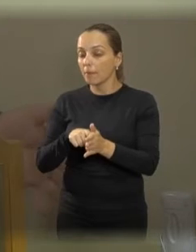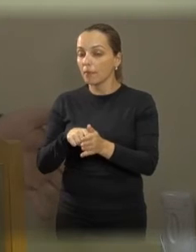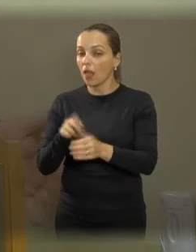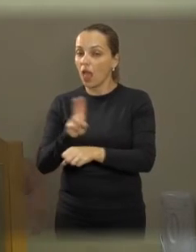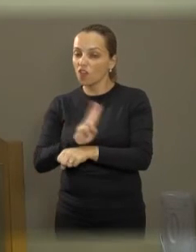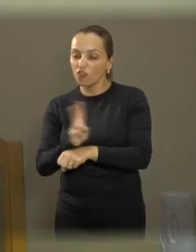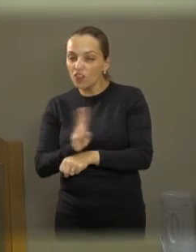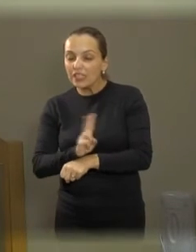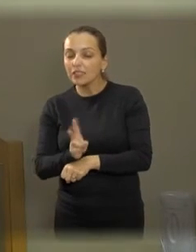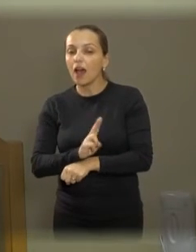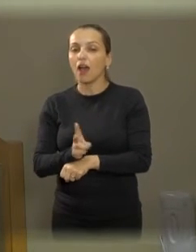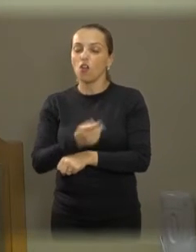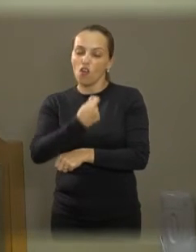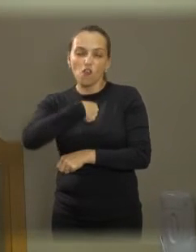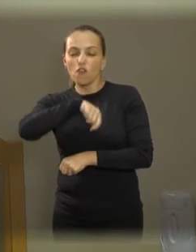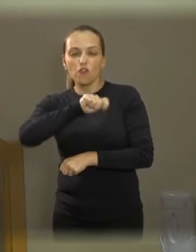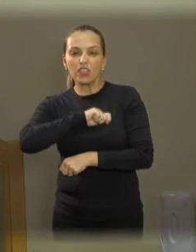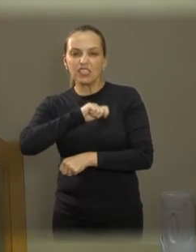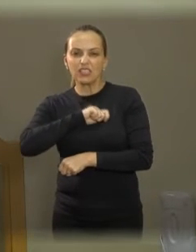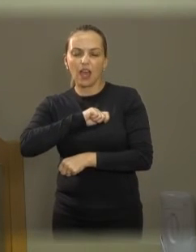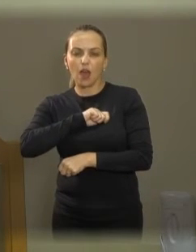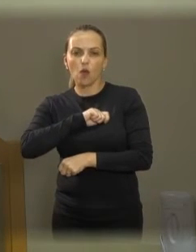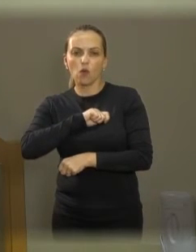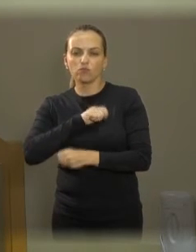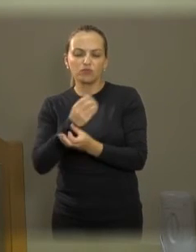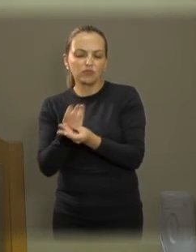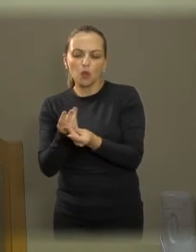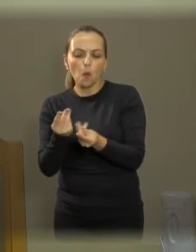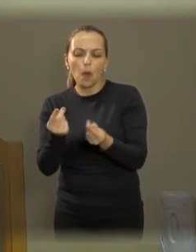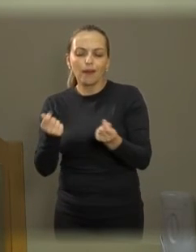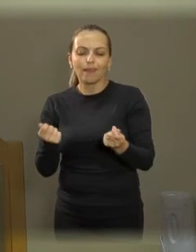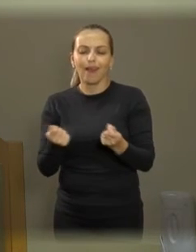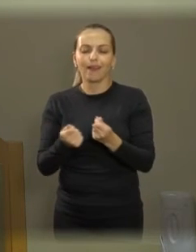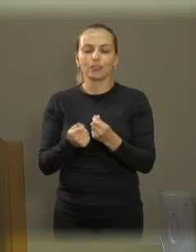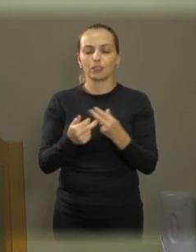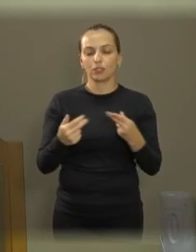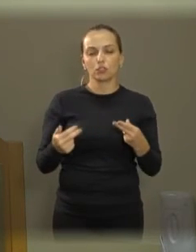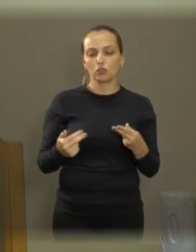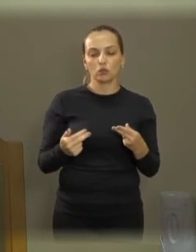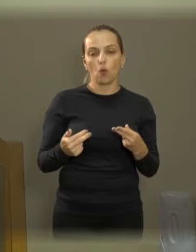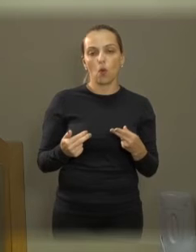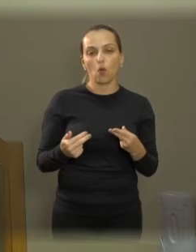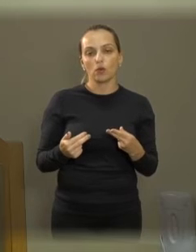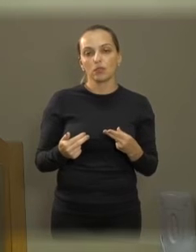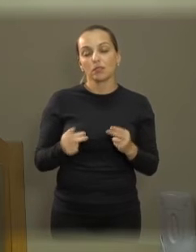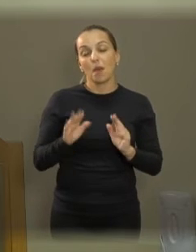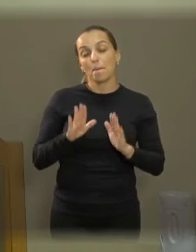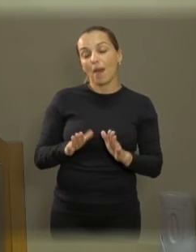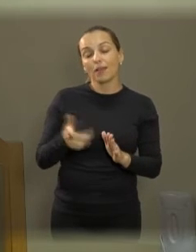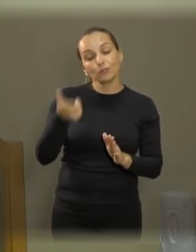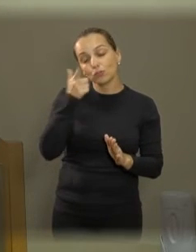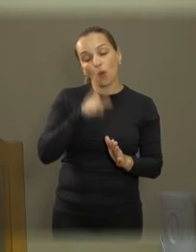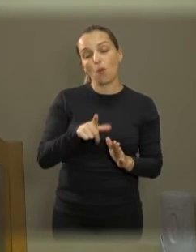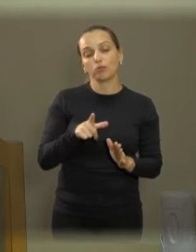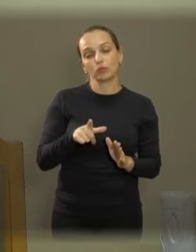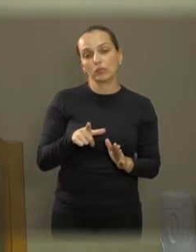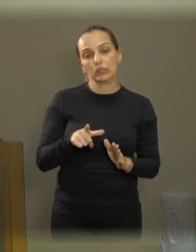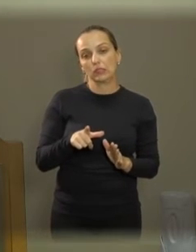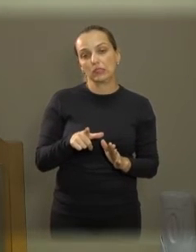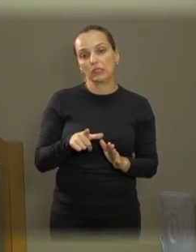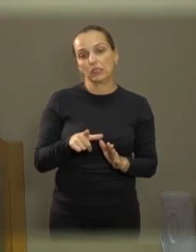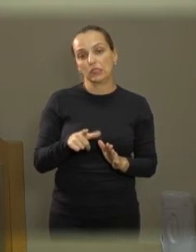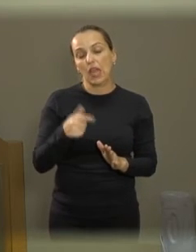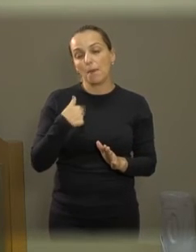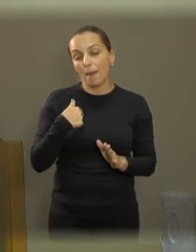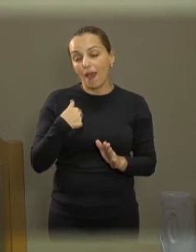Estou eu lá que nunca trabalhei como candidato a inspetor. A pessoa falou, não, como inspetor não dá. Tal. Eu não sei qual foi a